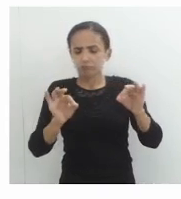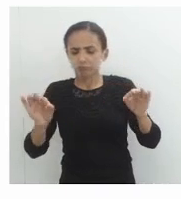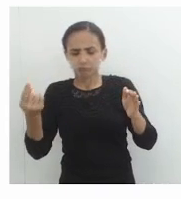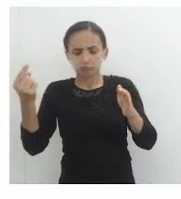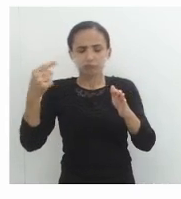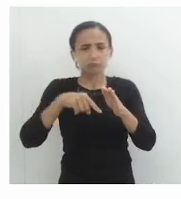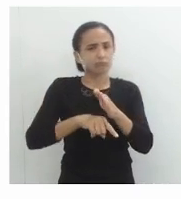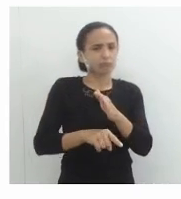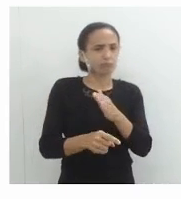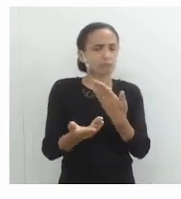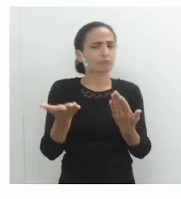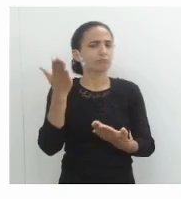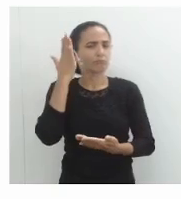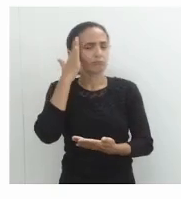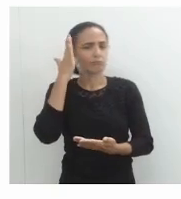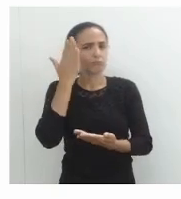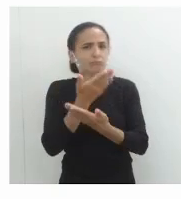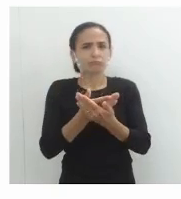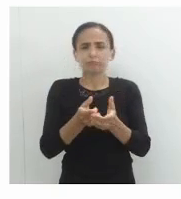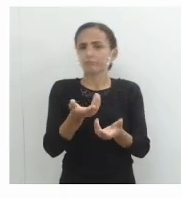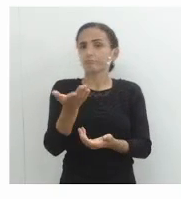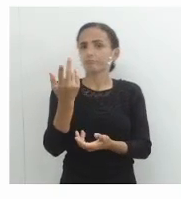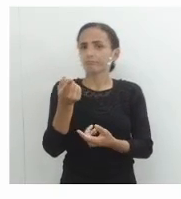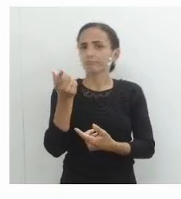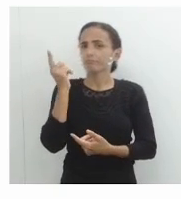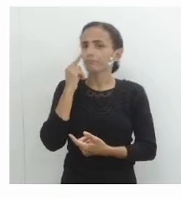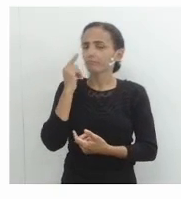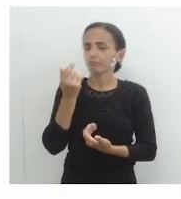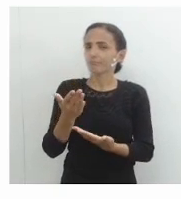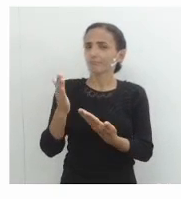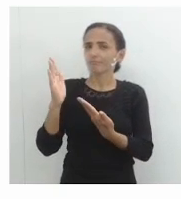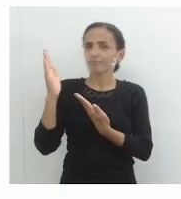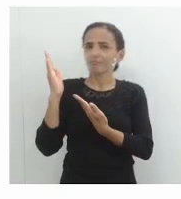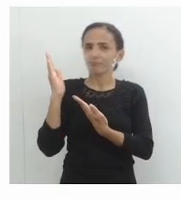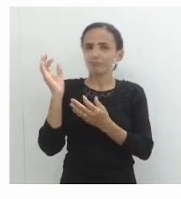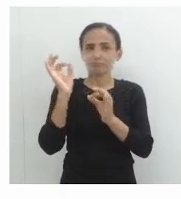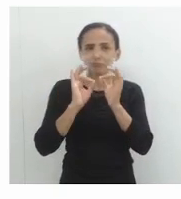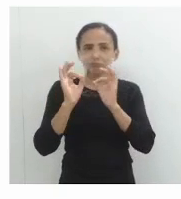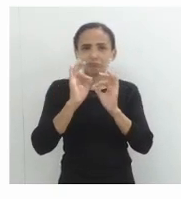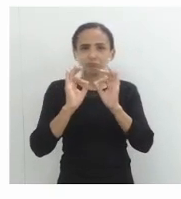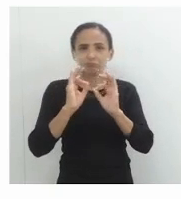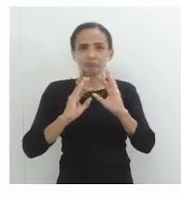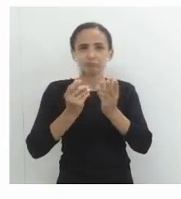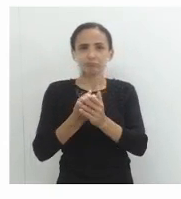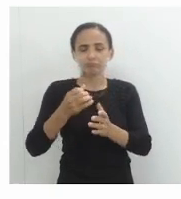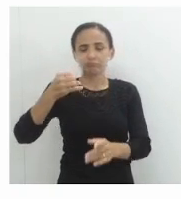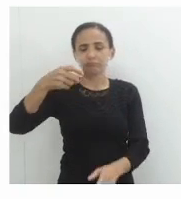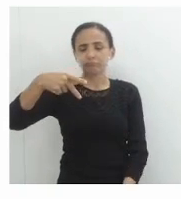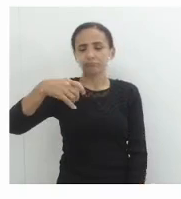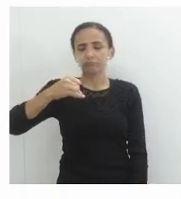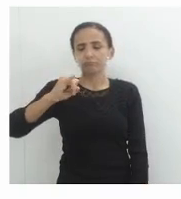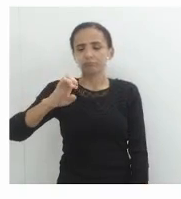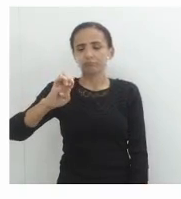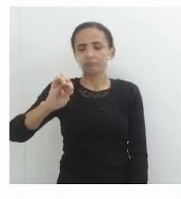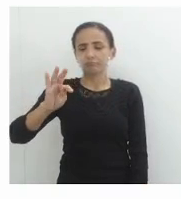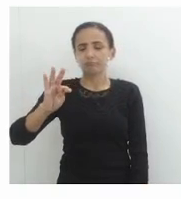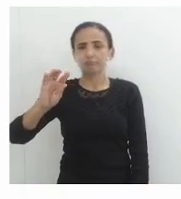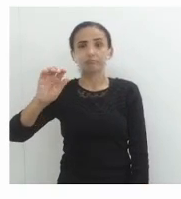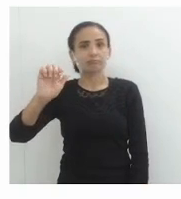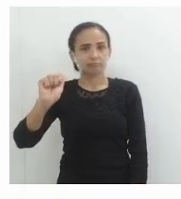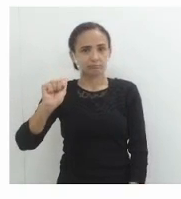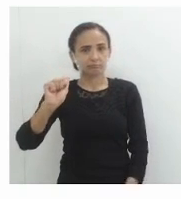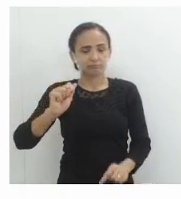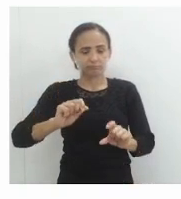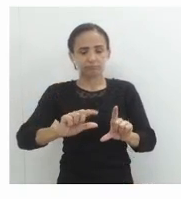Aí, uma escultura muito também conhecida, né, a Pietà de Michelangelo, então, que, né,